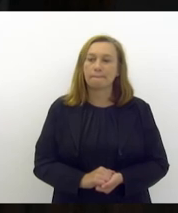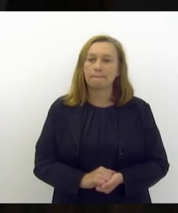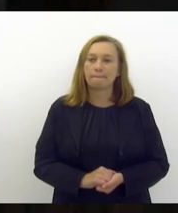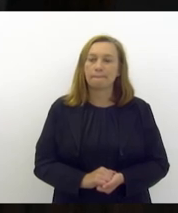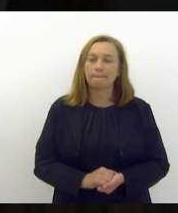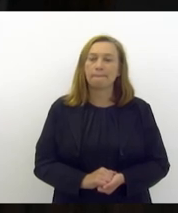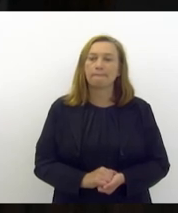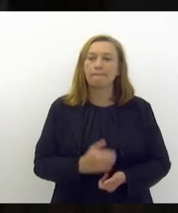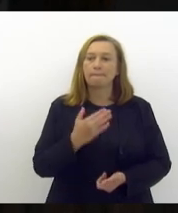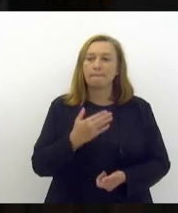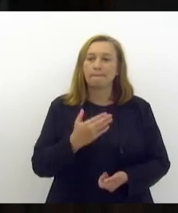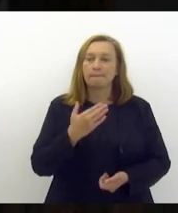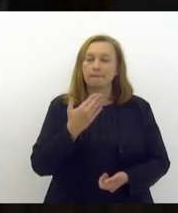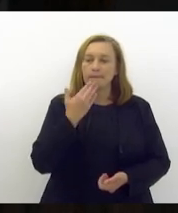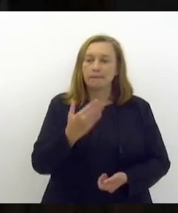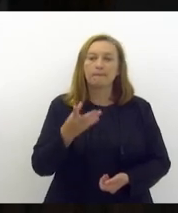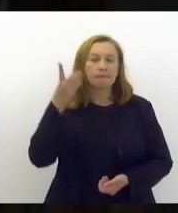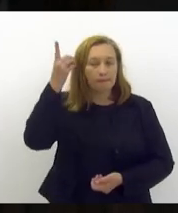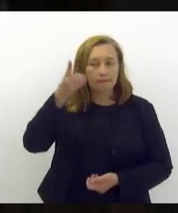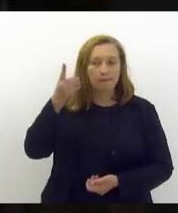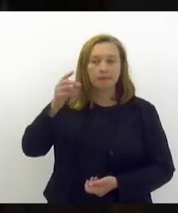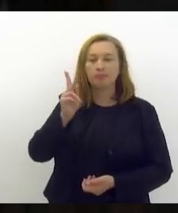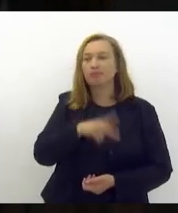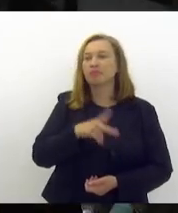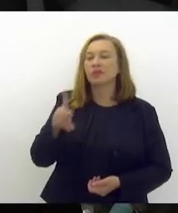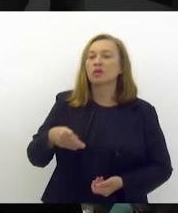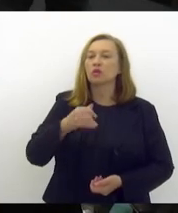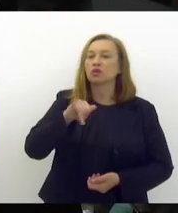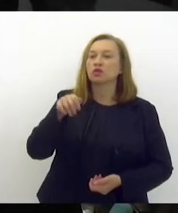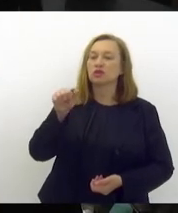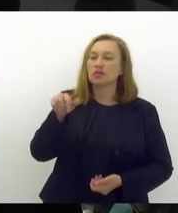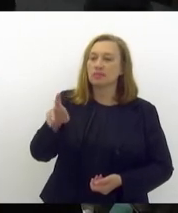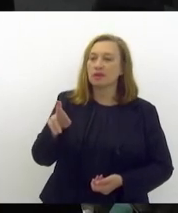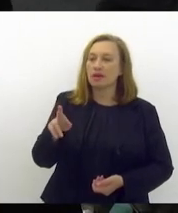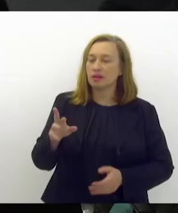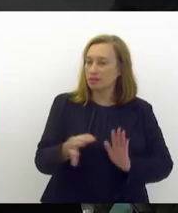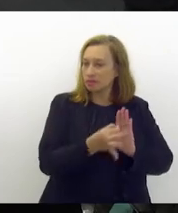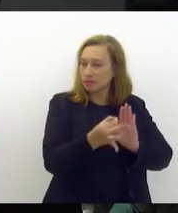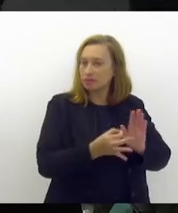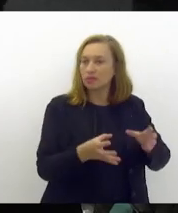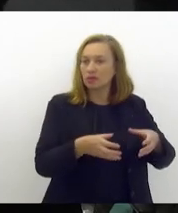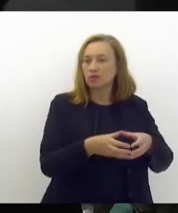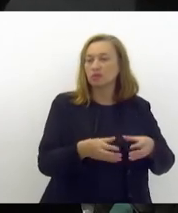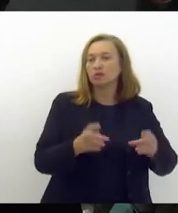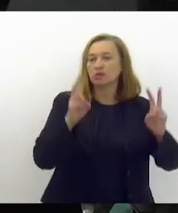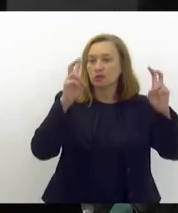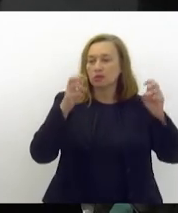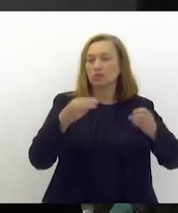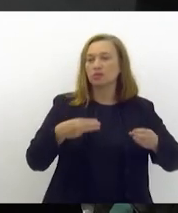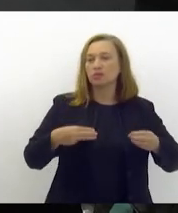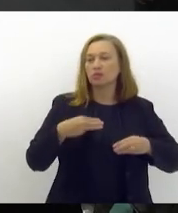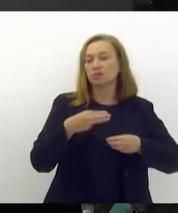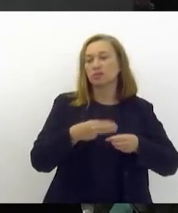designa o deputado professor Josemar, por favor, para dar o parecer pela Comissão de Assuntos Municipais.